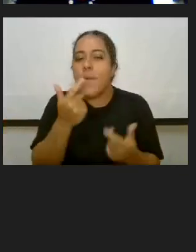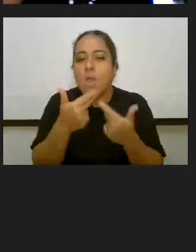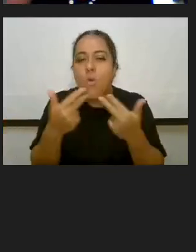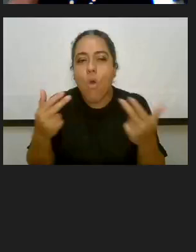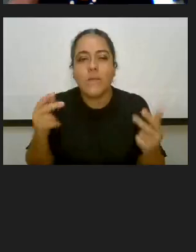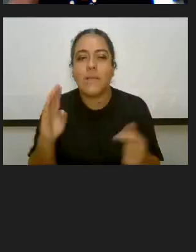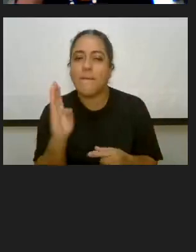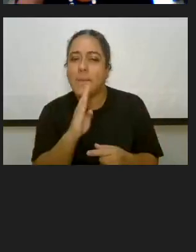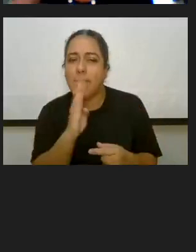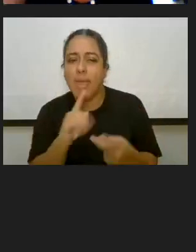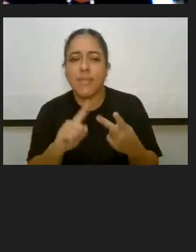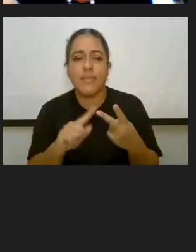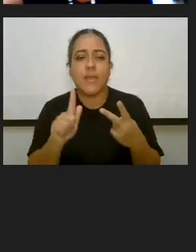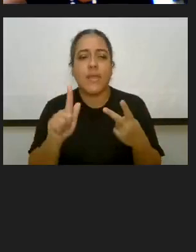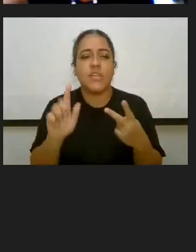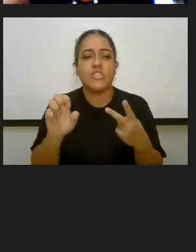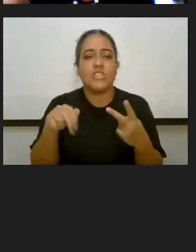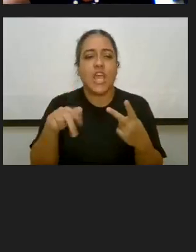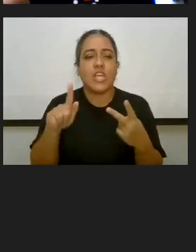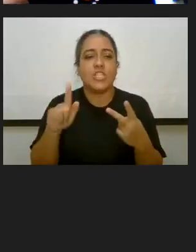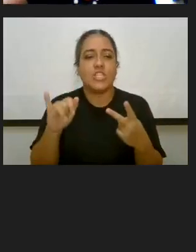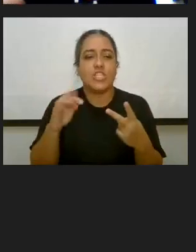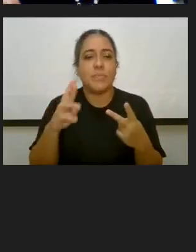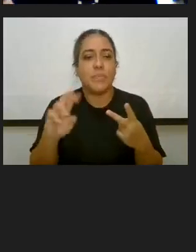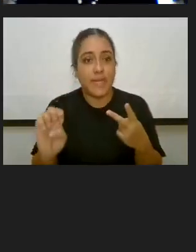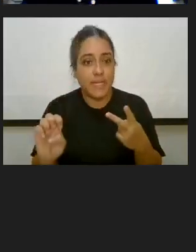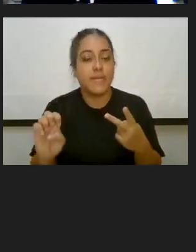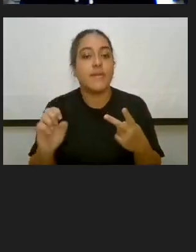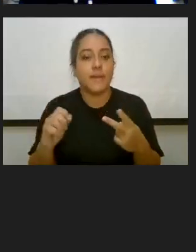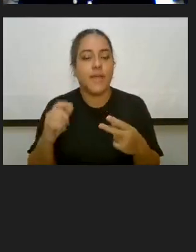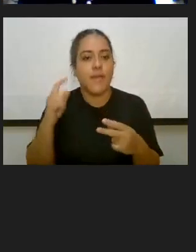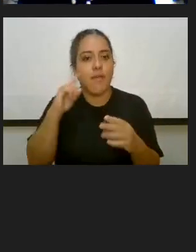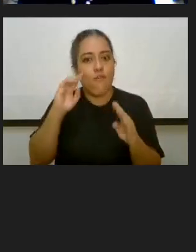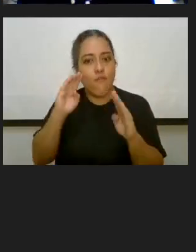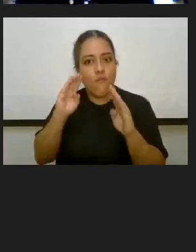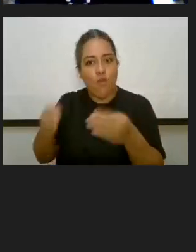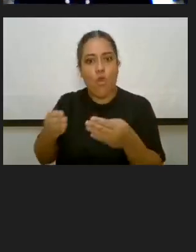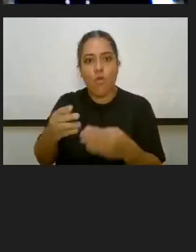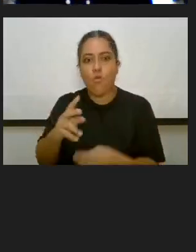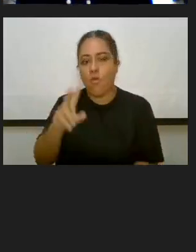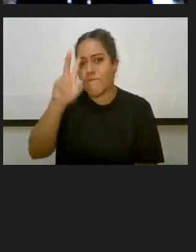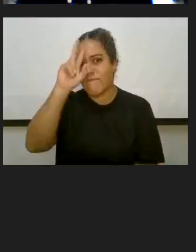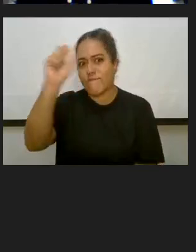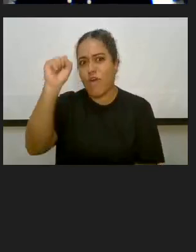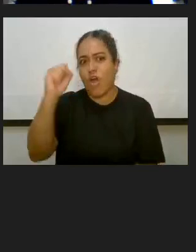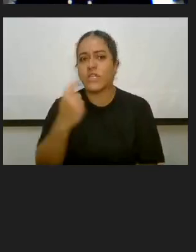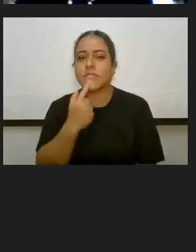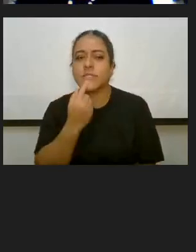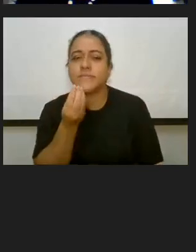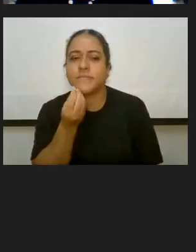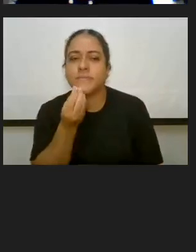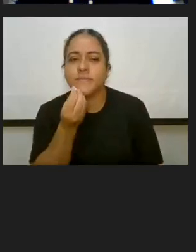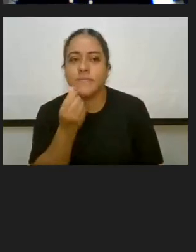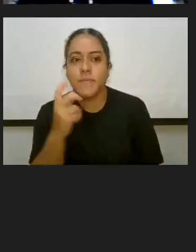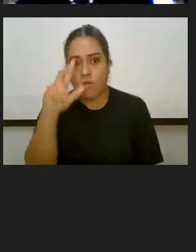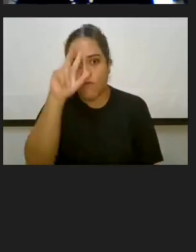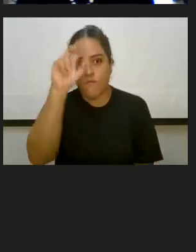substâncias picantes, porque você está deslocando o cérebro para uma outra sensação que é